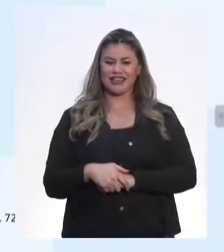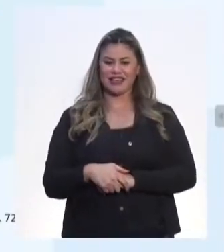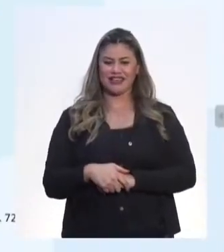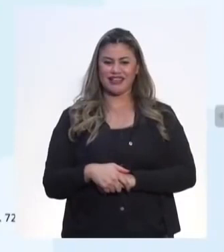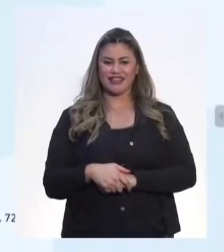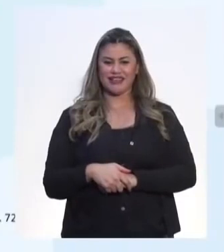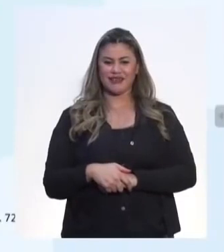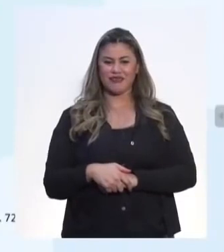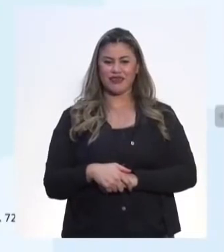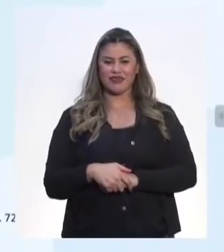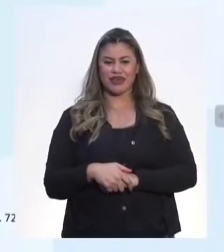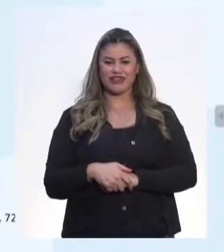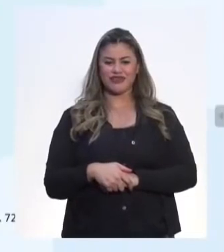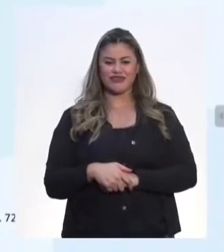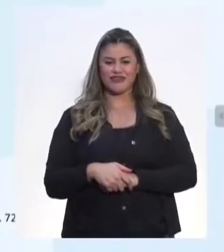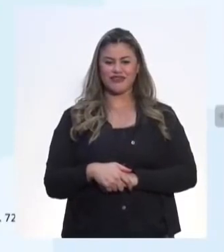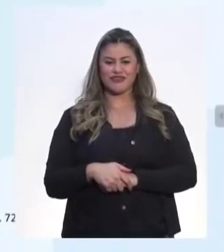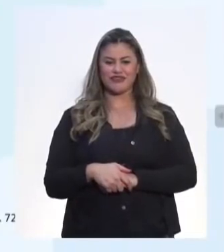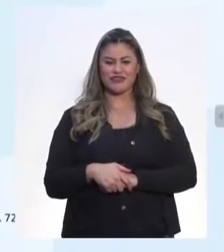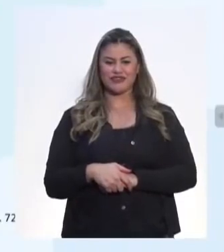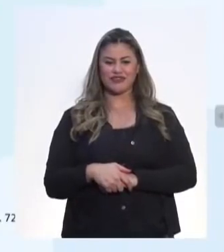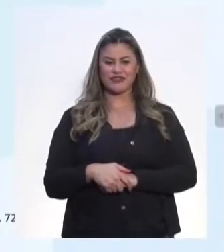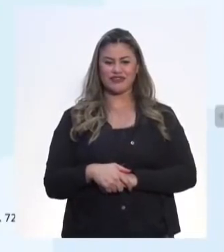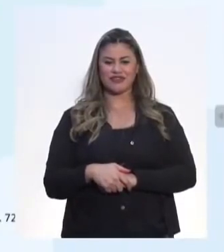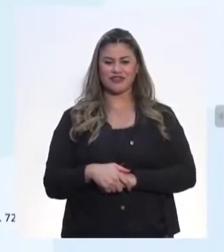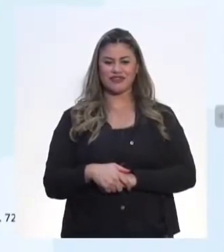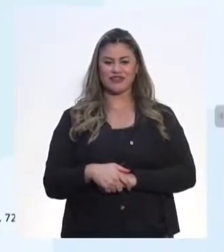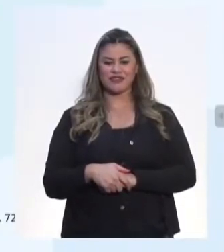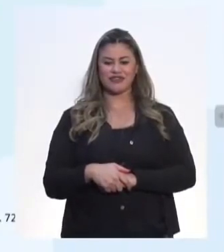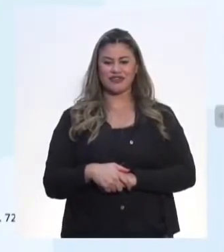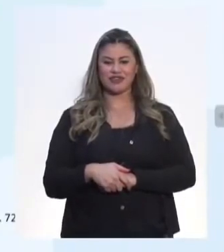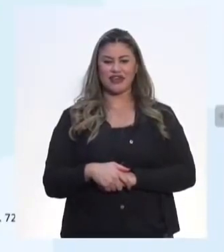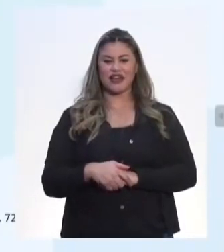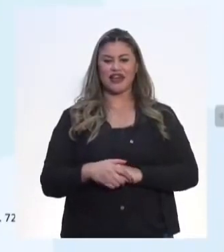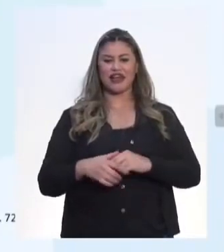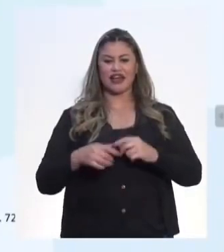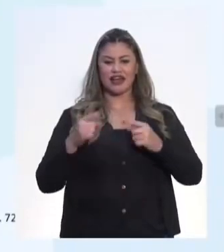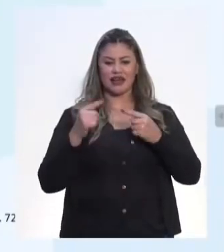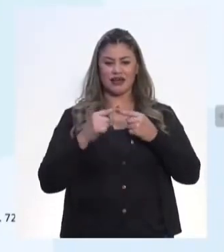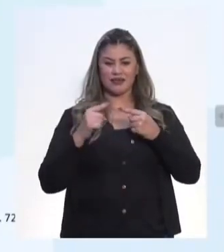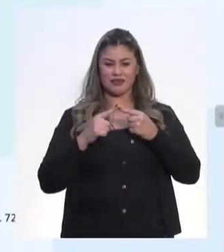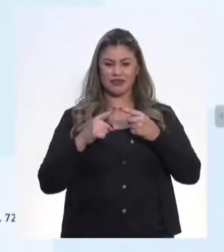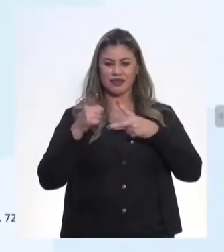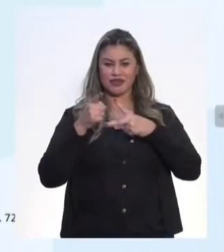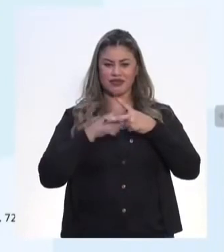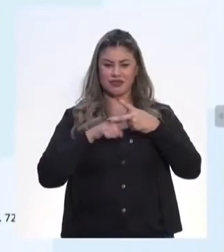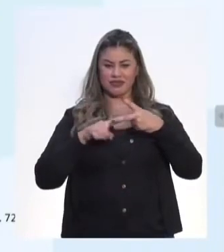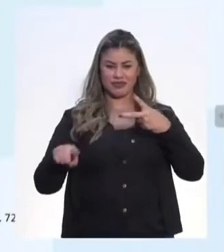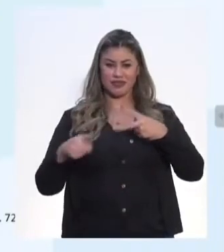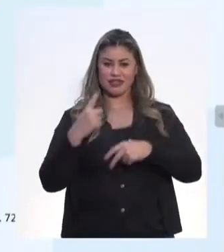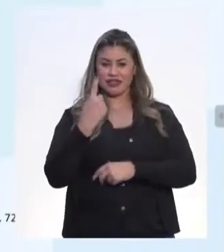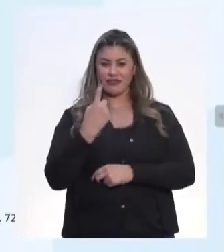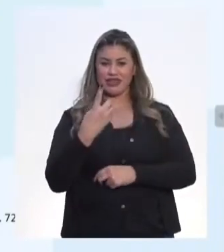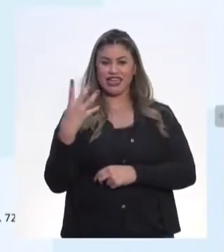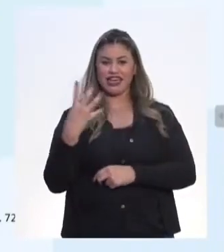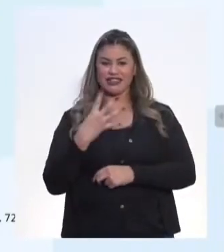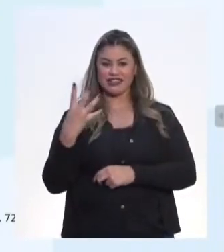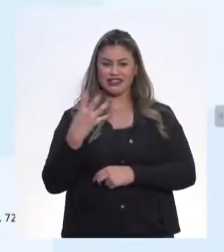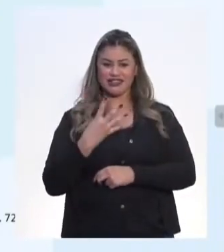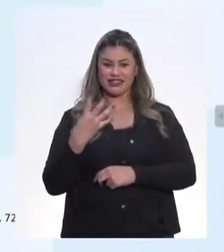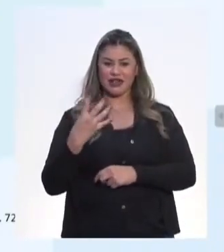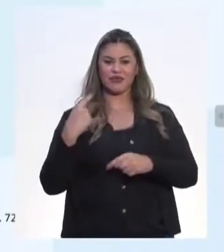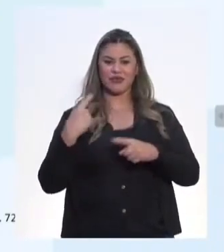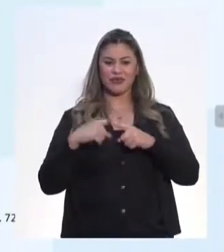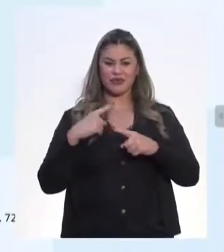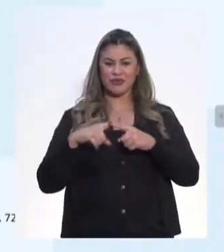comentar. Esse ângulo que eu tentei desenhar aqui para eles é o ângulo 144. Por quê? Porque ele é